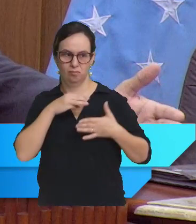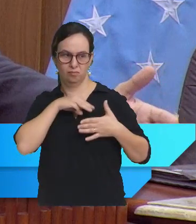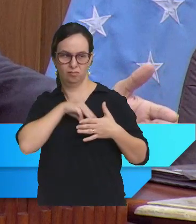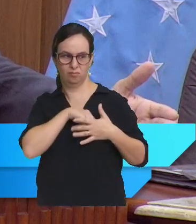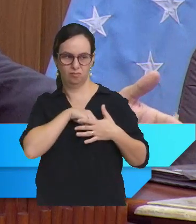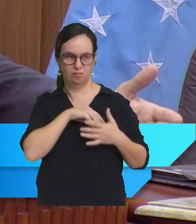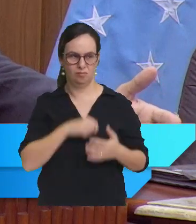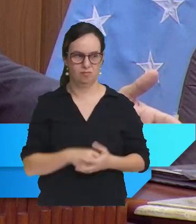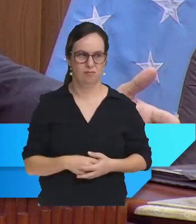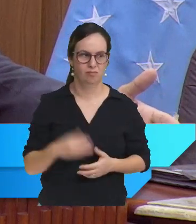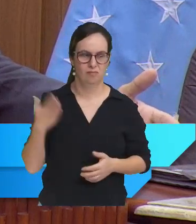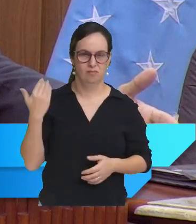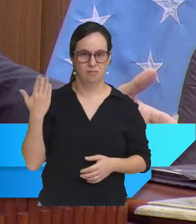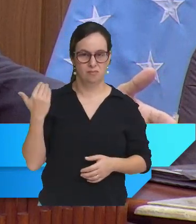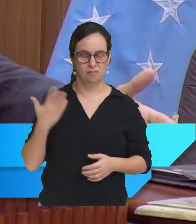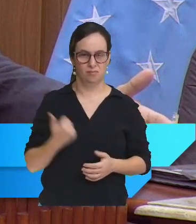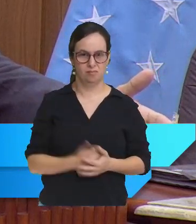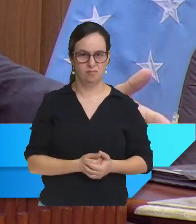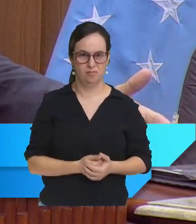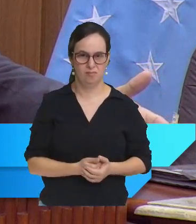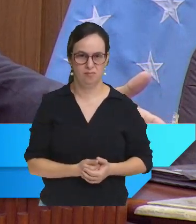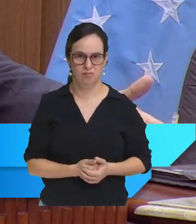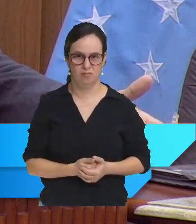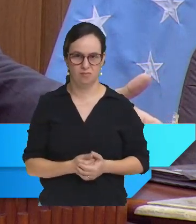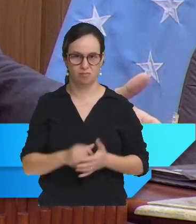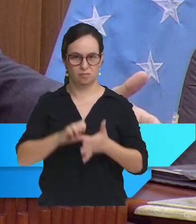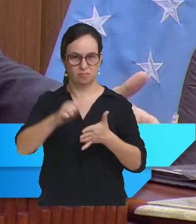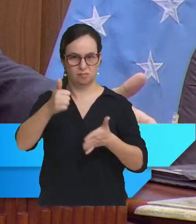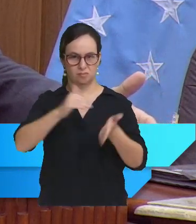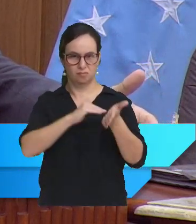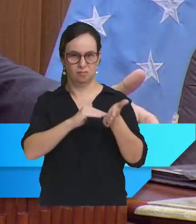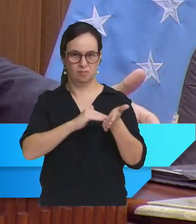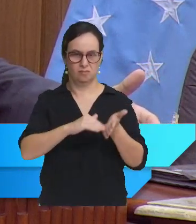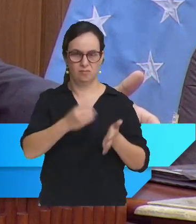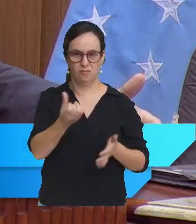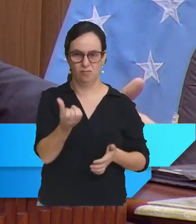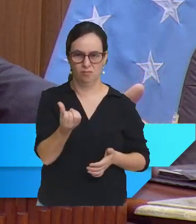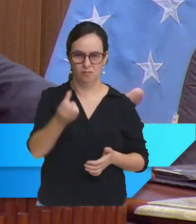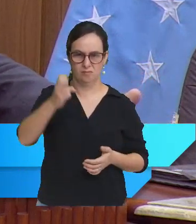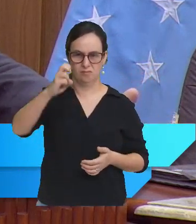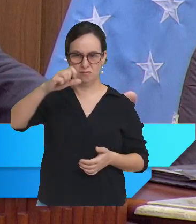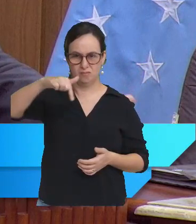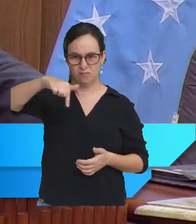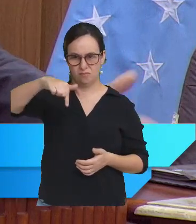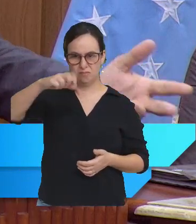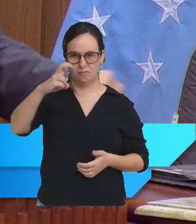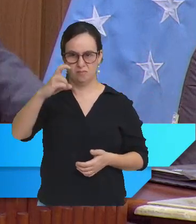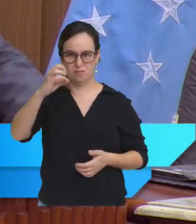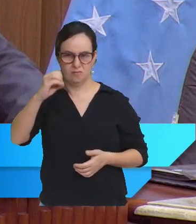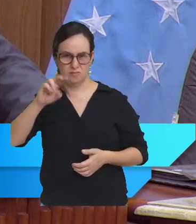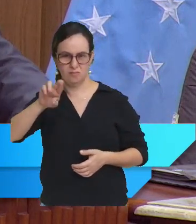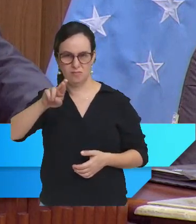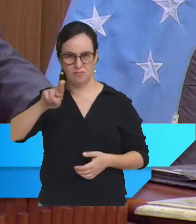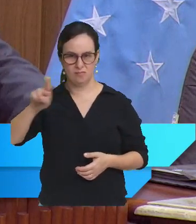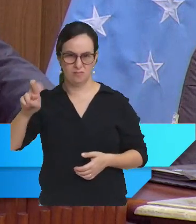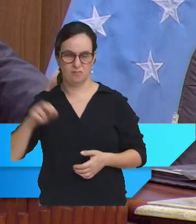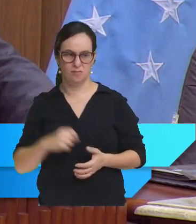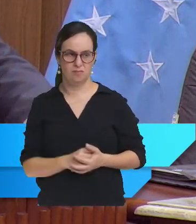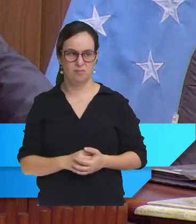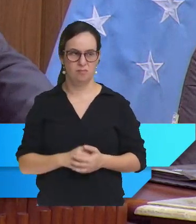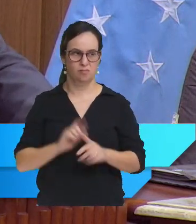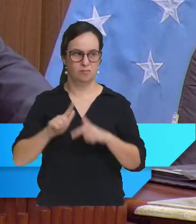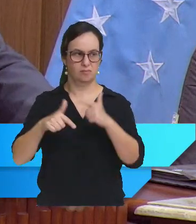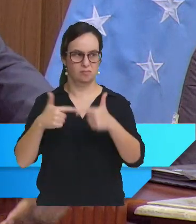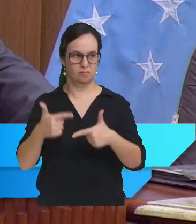de R$ 6.500, como ela mesma admitiu aqui, nesse lugar que o cachorrão está, durante uma sessão da CPI, e, de repente, ela estava